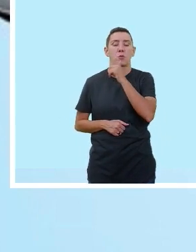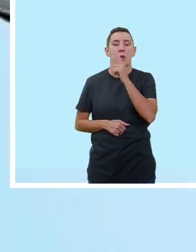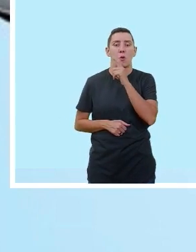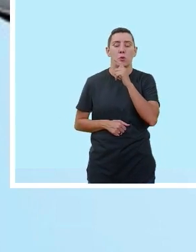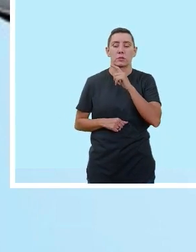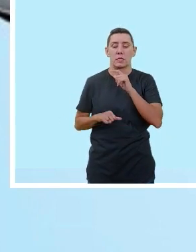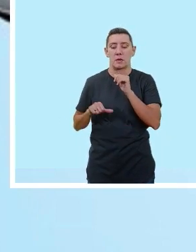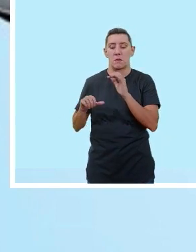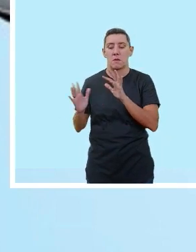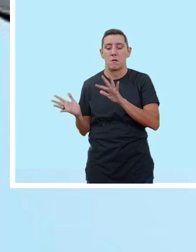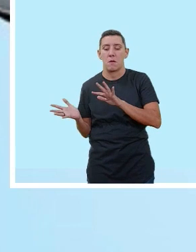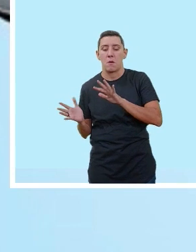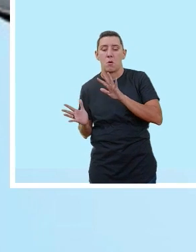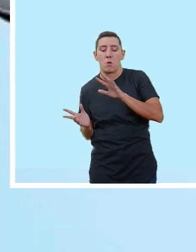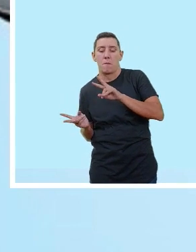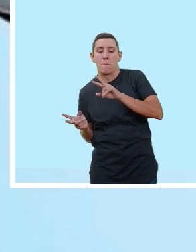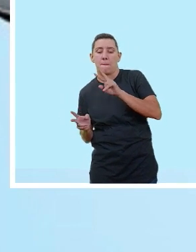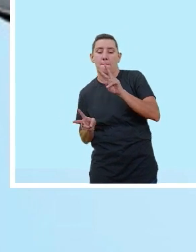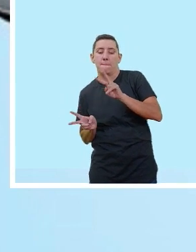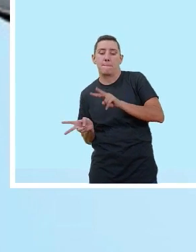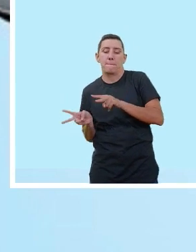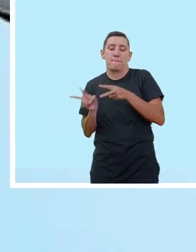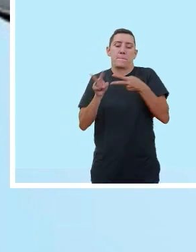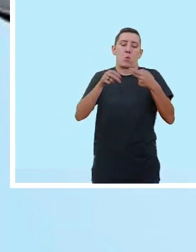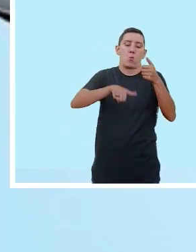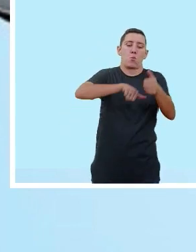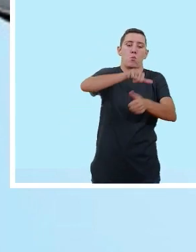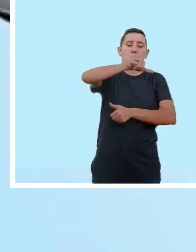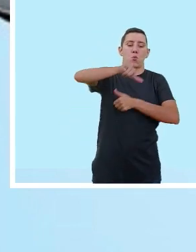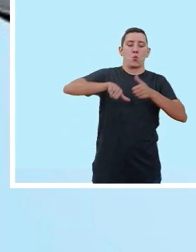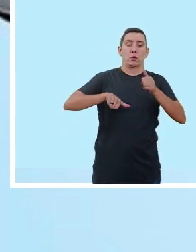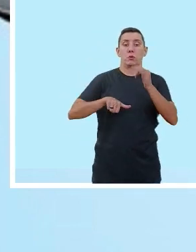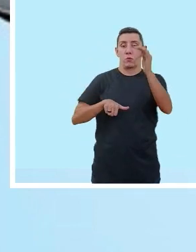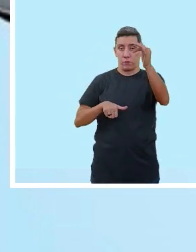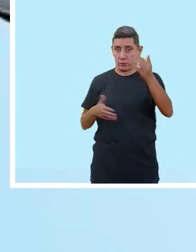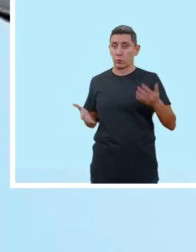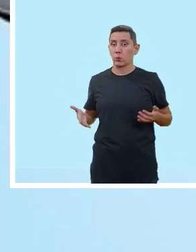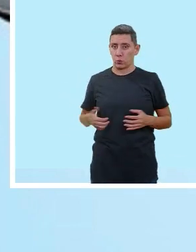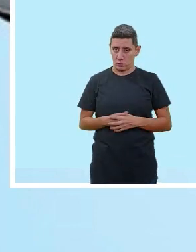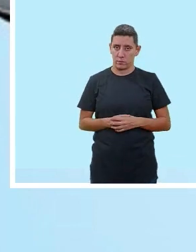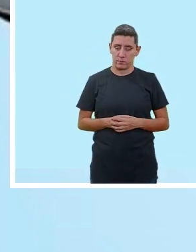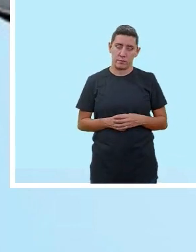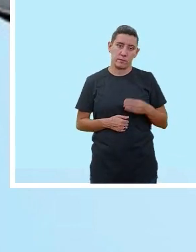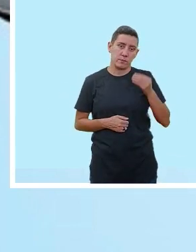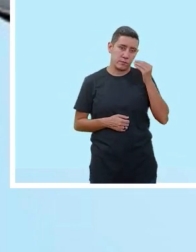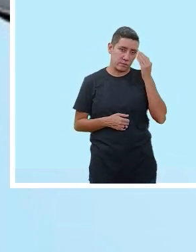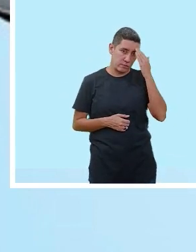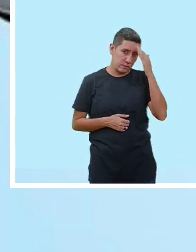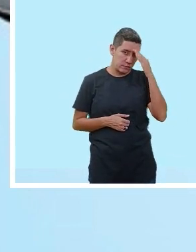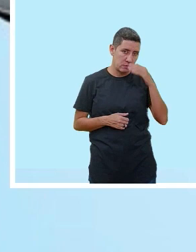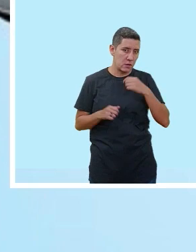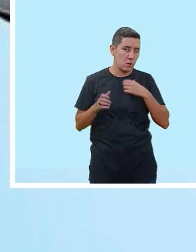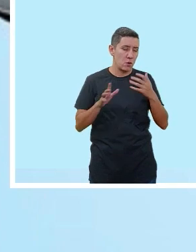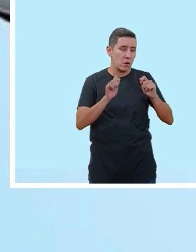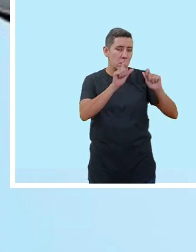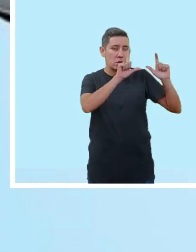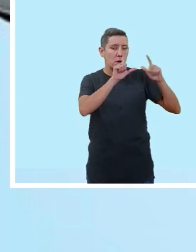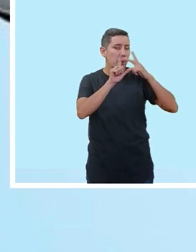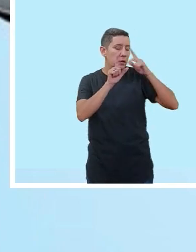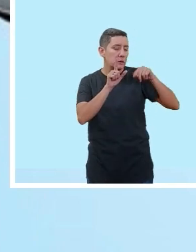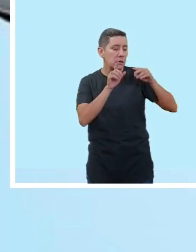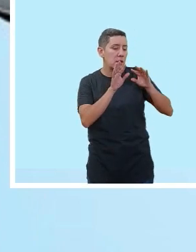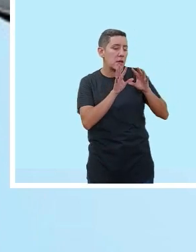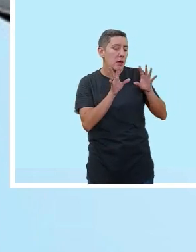uma neutralidade de carbono ao longo do tempo. Então, um resumo aqui básico até esse ponto, tá? A questão principal,